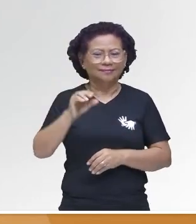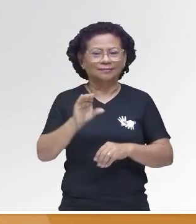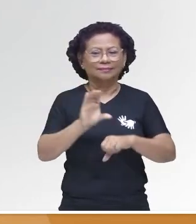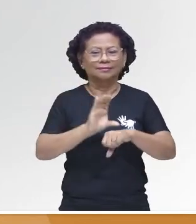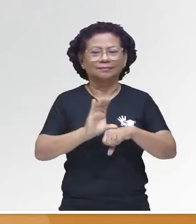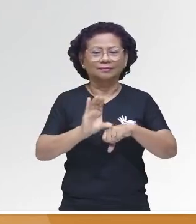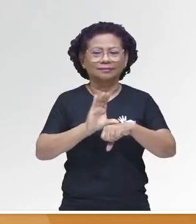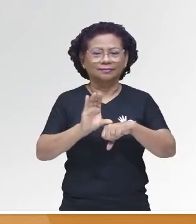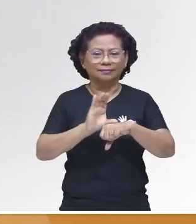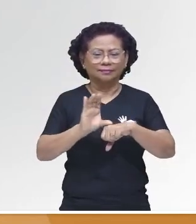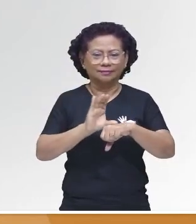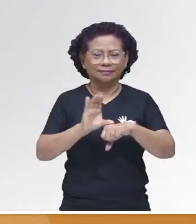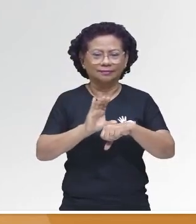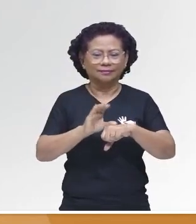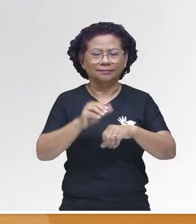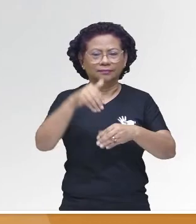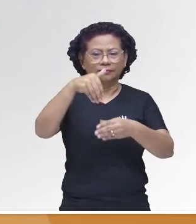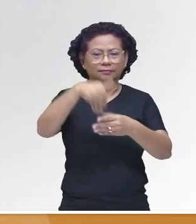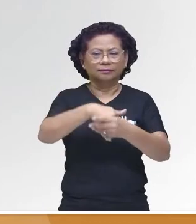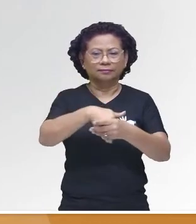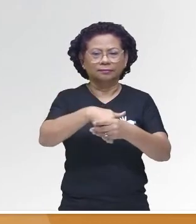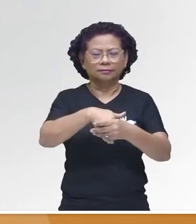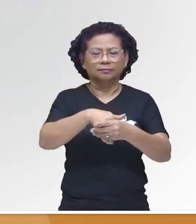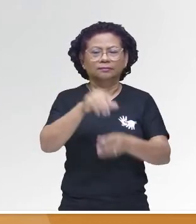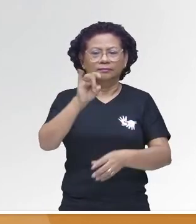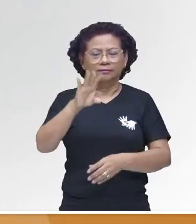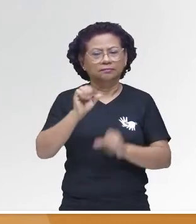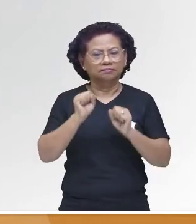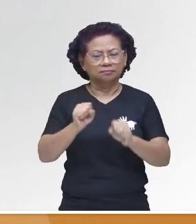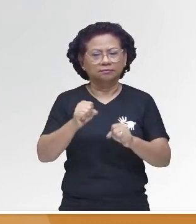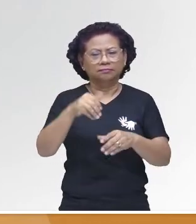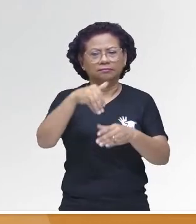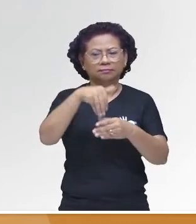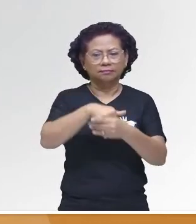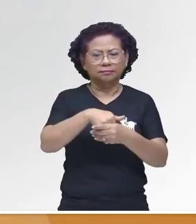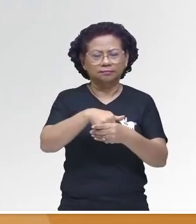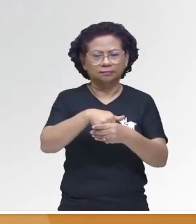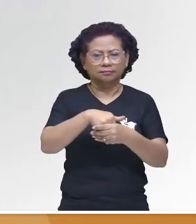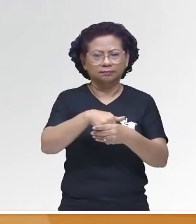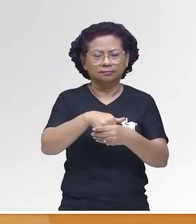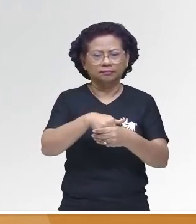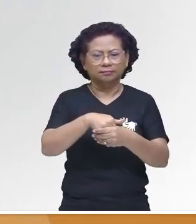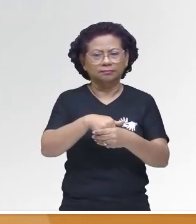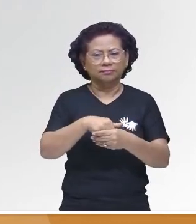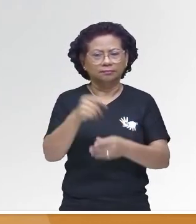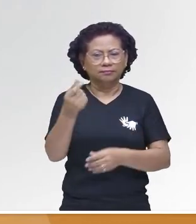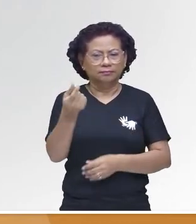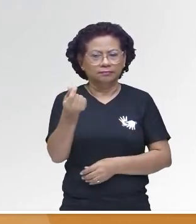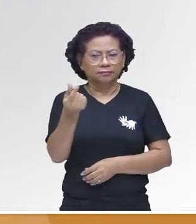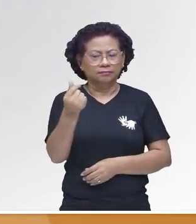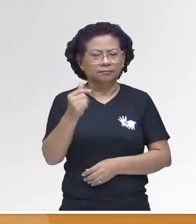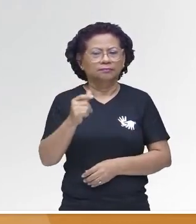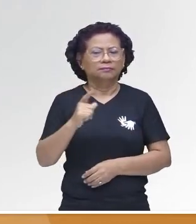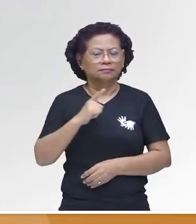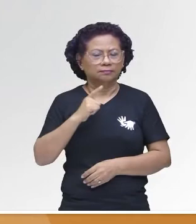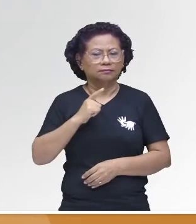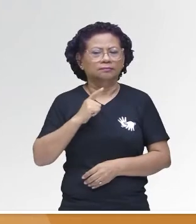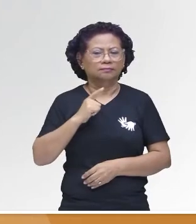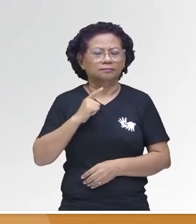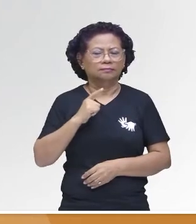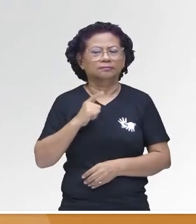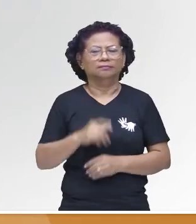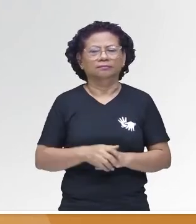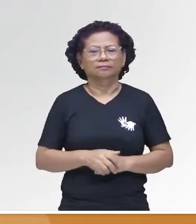voto censitário. Então, só podia votar quem tivesse uma certa quantidade de dinheiro. Portanto, só podia ser convocado